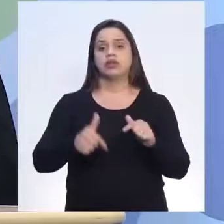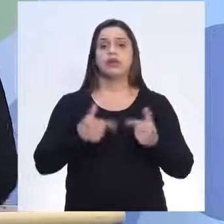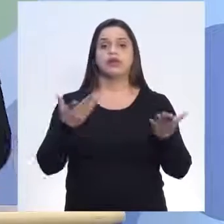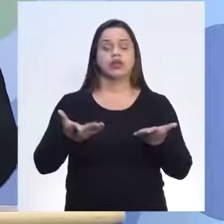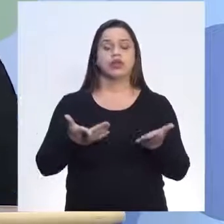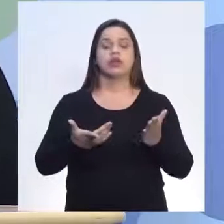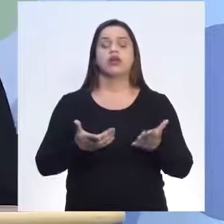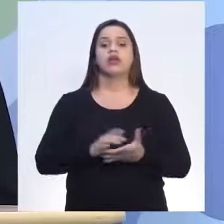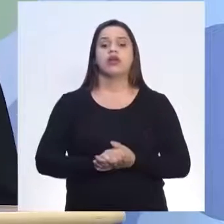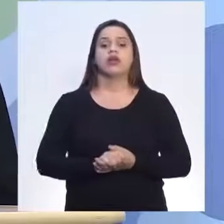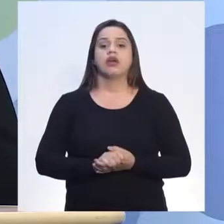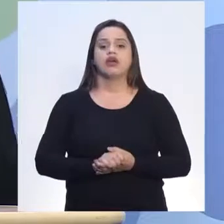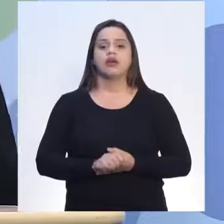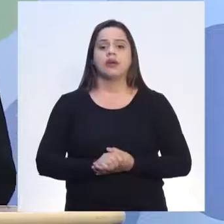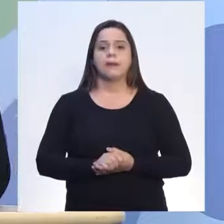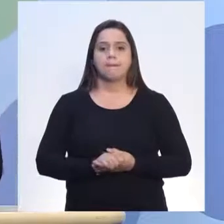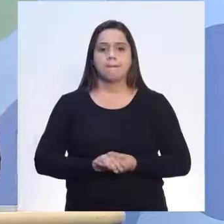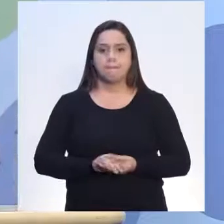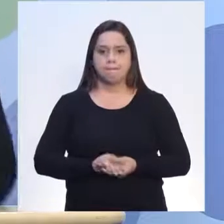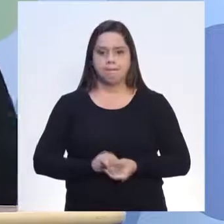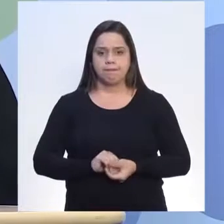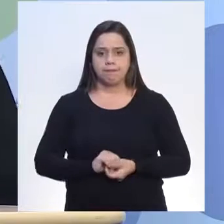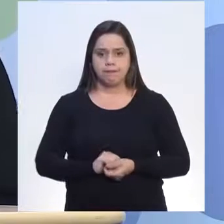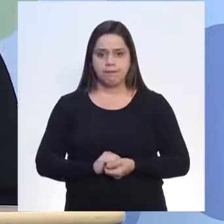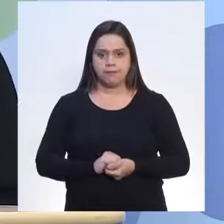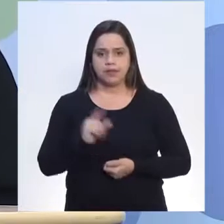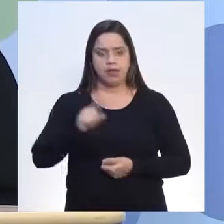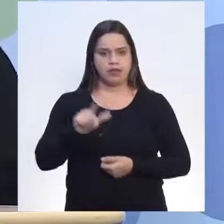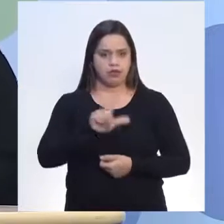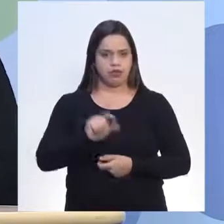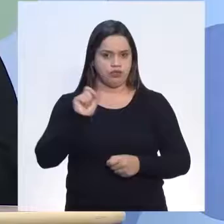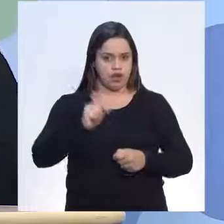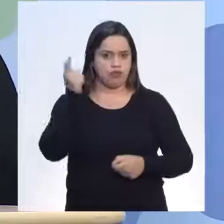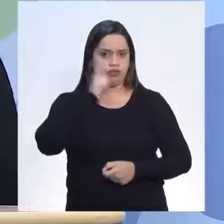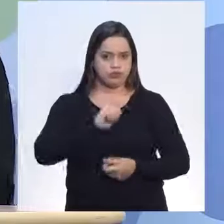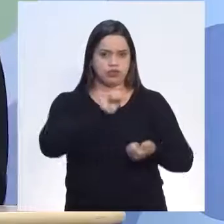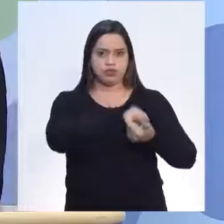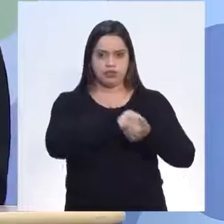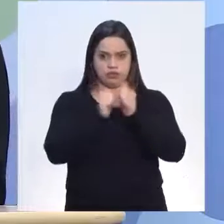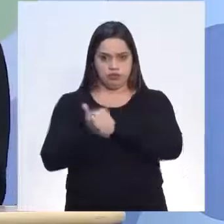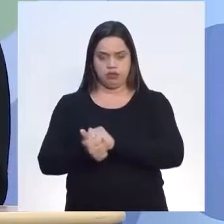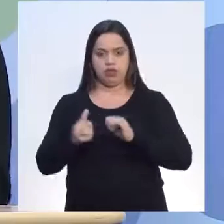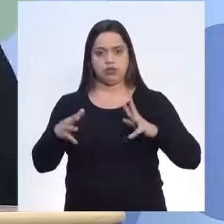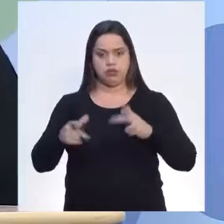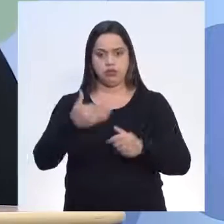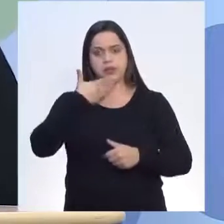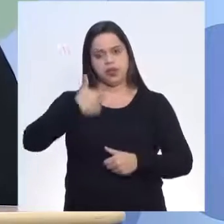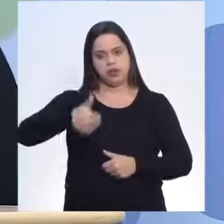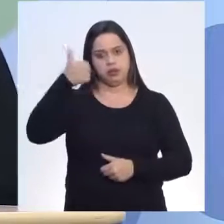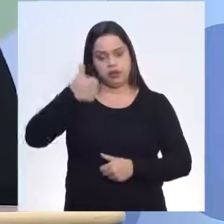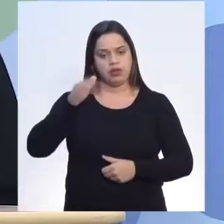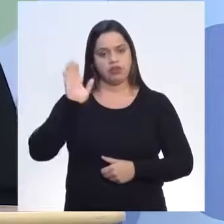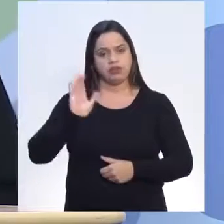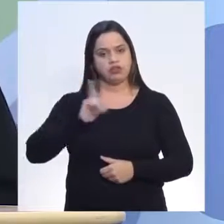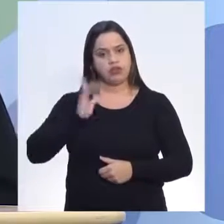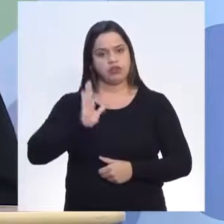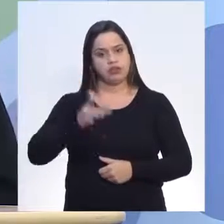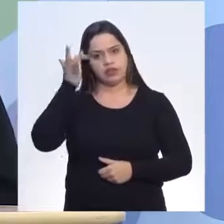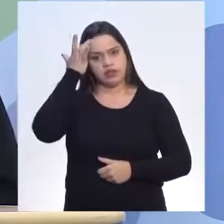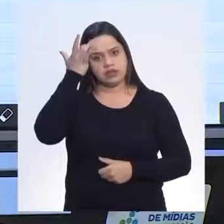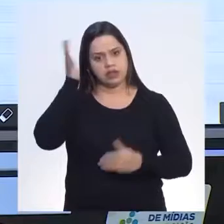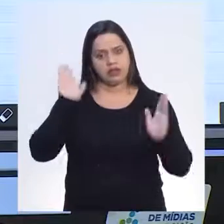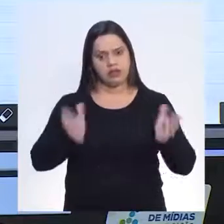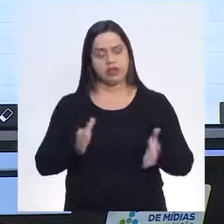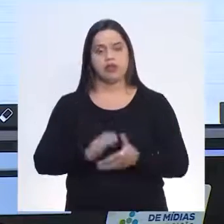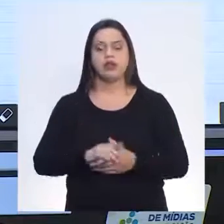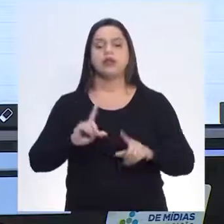falou, existem outras possibilidades e é lógico, você vai se adequar àquela que você melhor tem a facilidade, né? Isso mesmo, né?